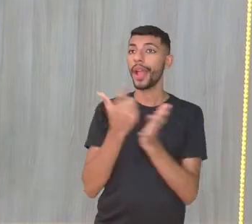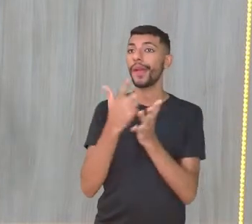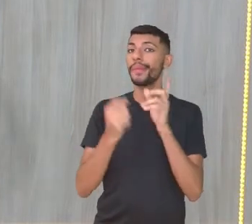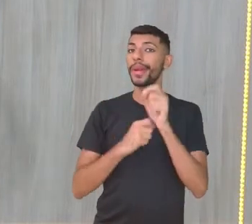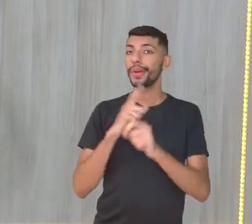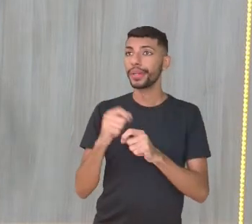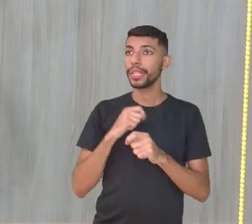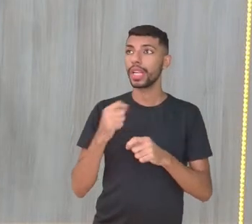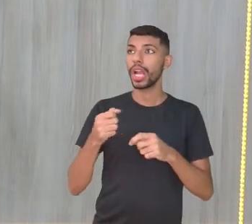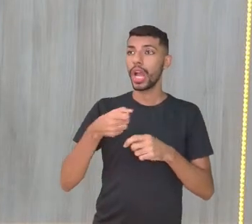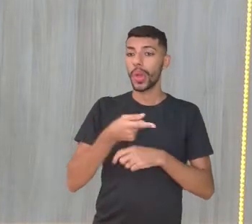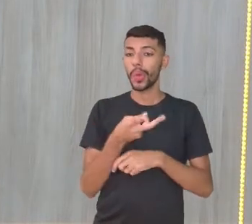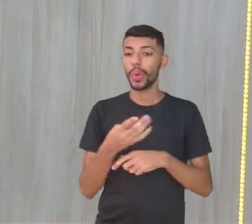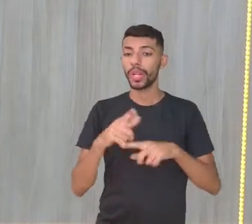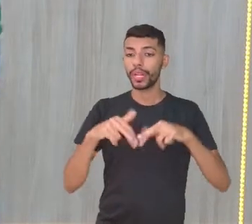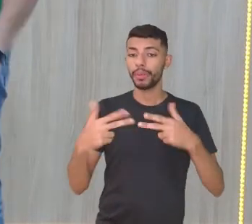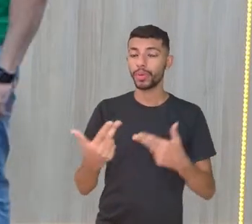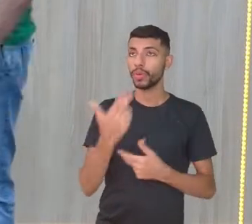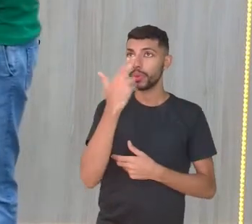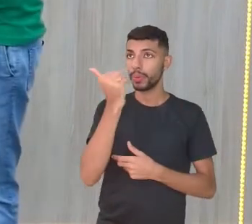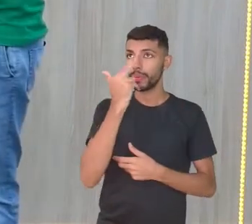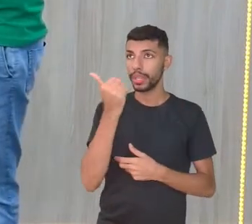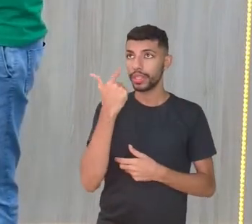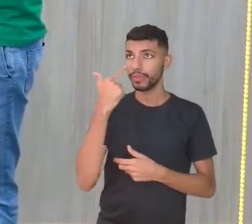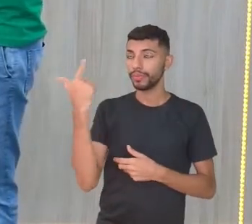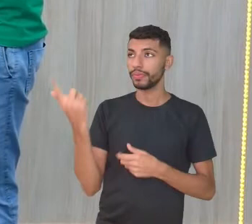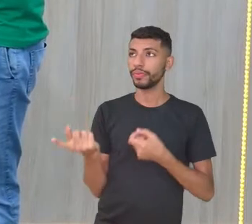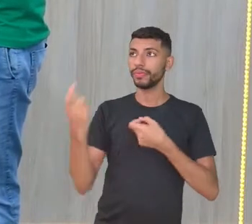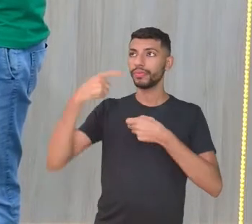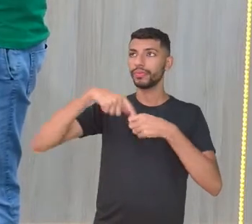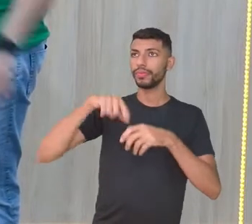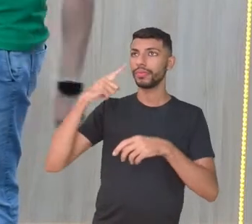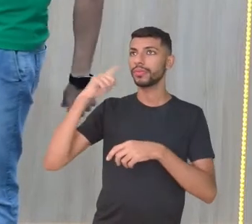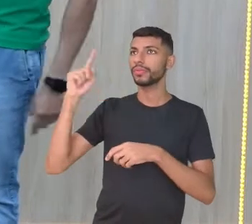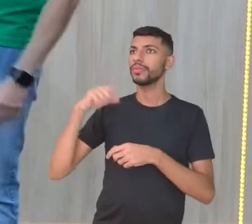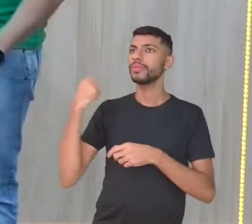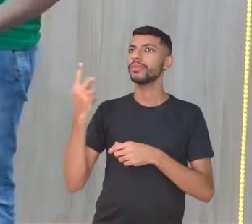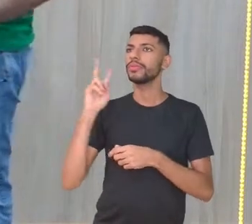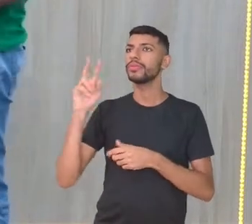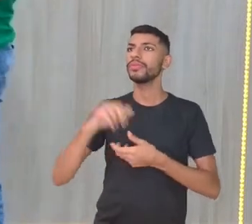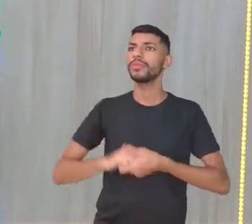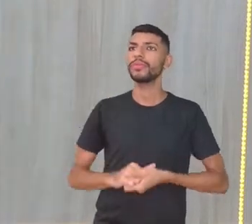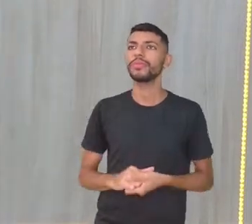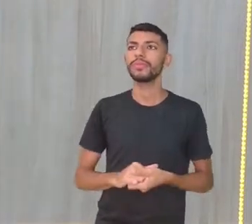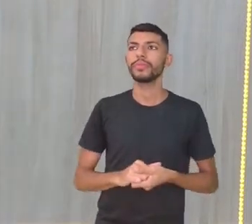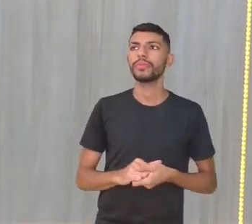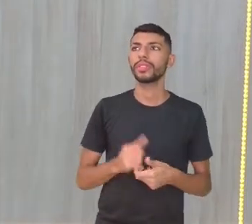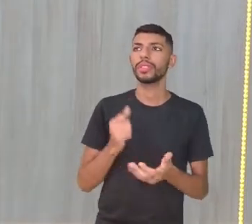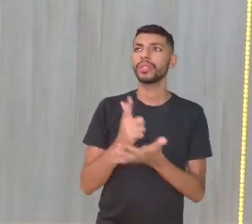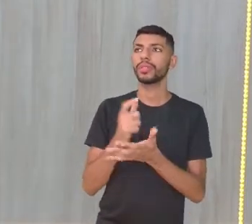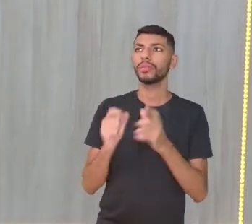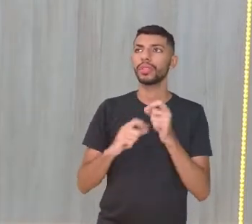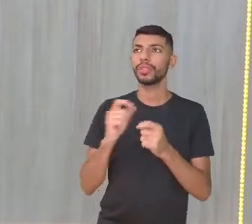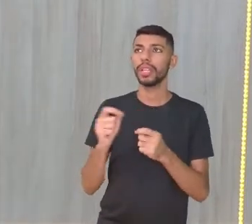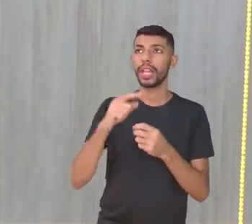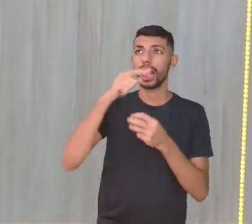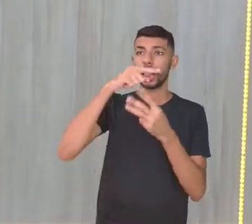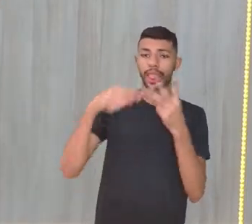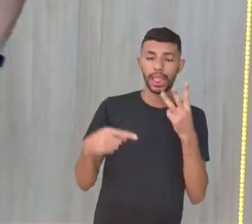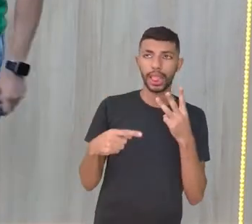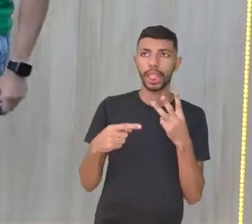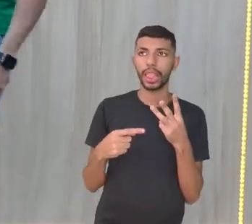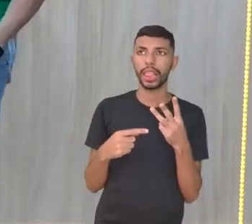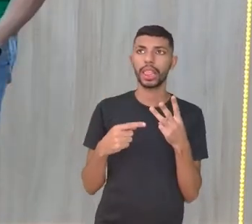de produtos, beleza? Eles vão comprar, vou voltar lá para a gente ver a quantidade. Eles vão comprar 3 pacotes